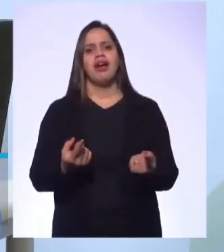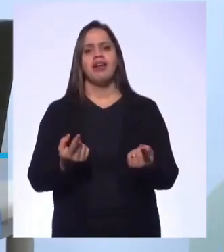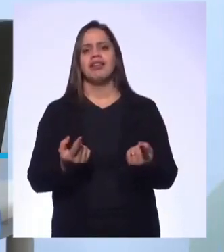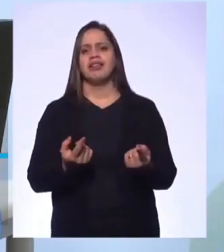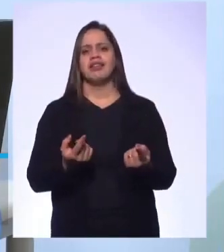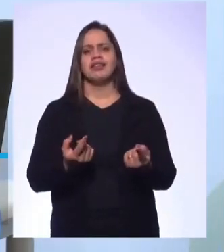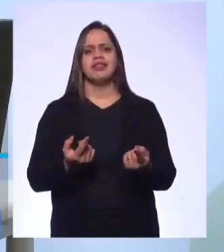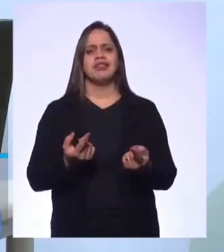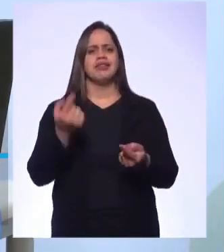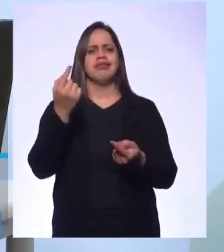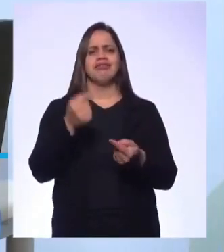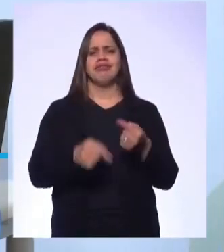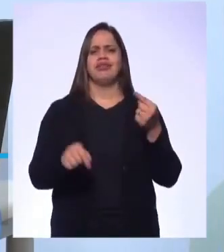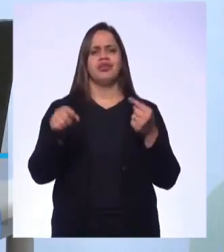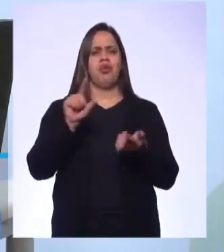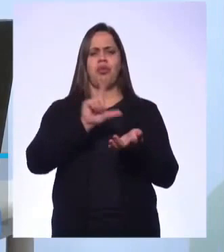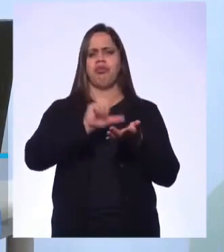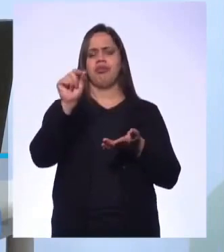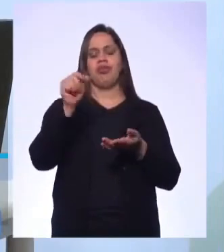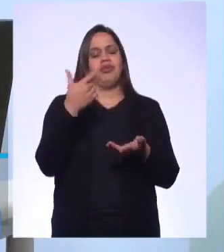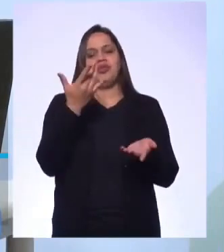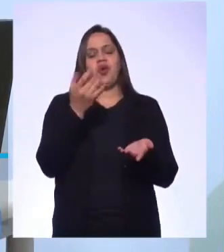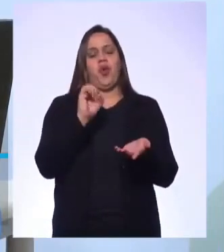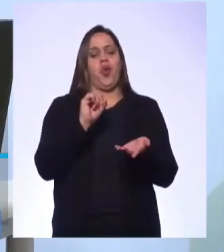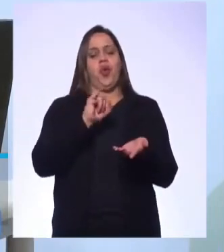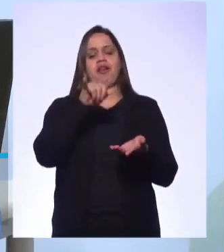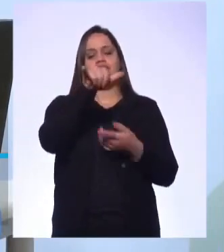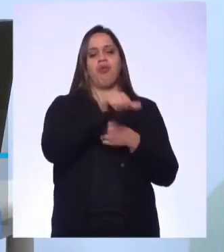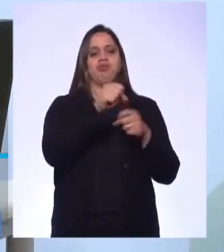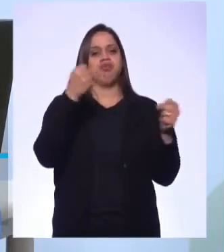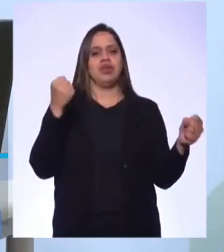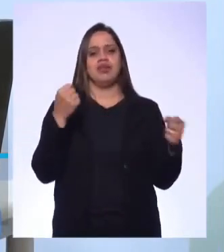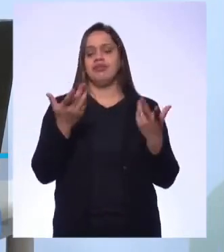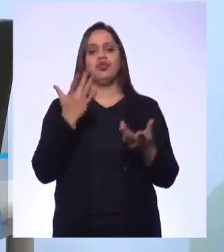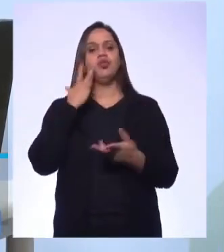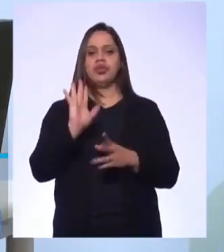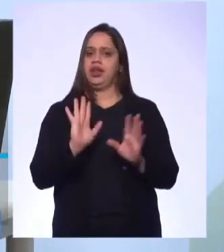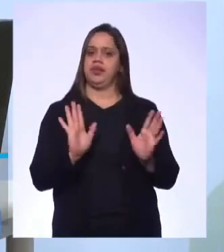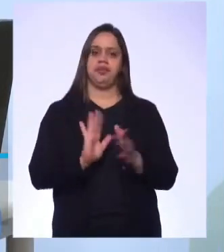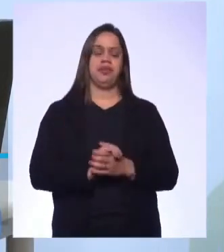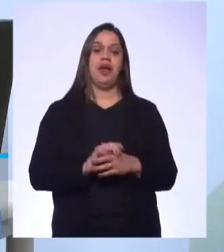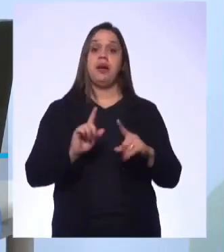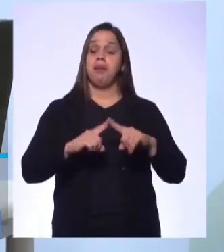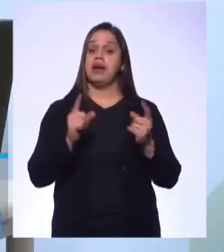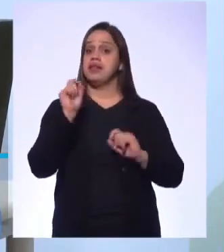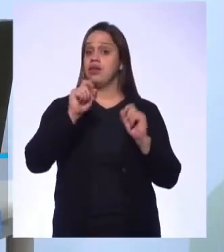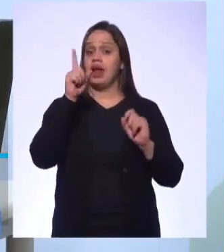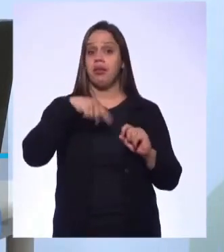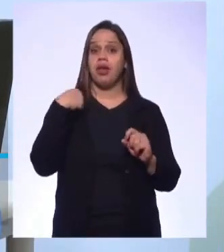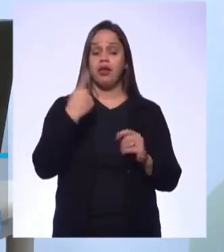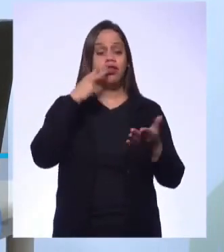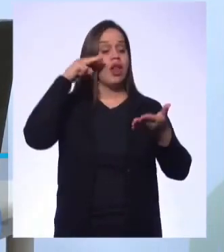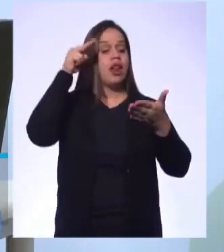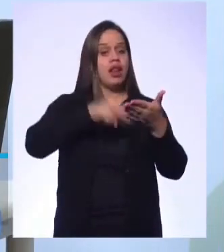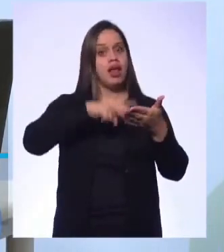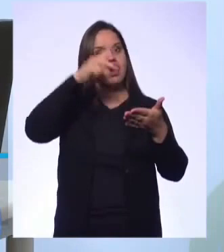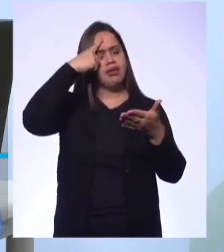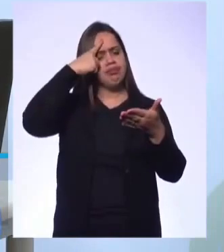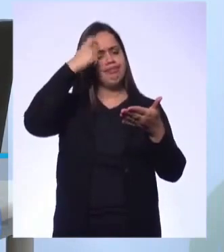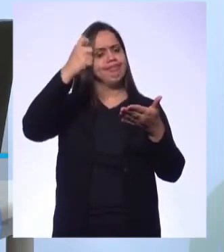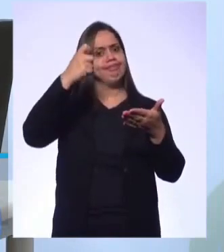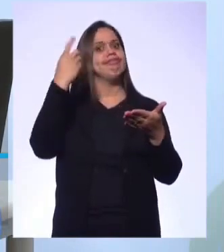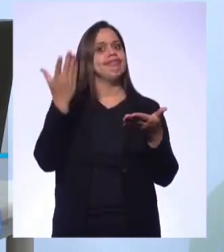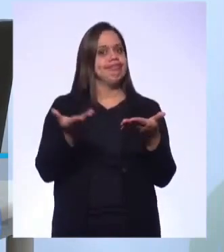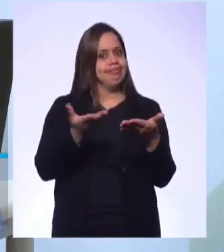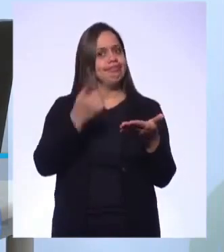não coube um avião, ele colocou um foguete. Não sei, mas olha que interessante. Ela é realmente para a gente levantar hipóteses. Então, o que seria esse foguete